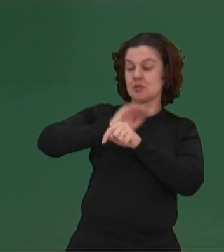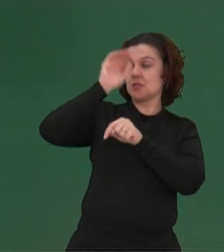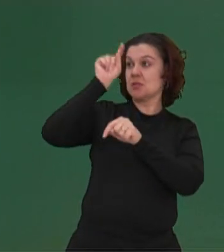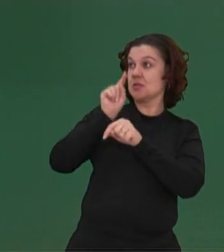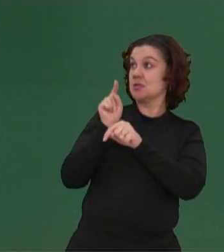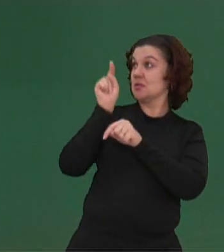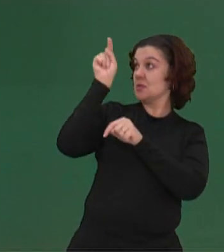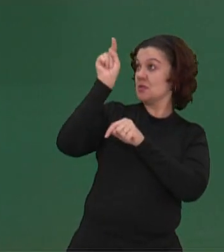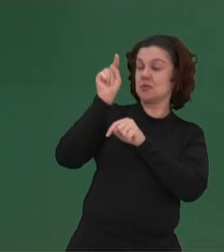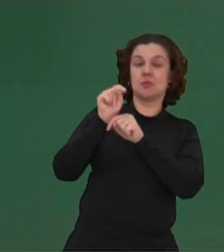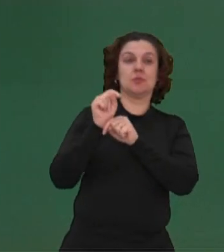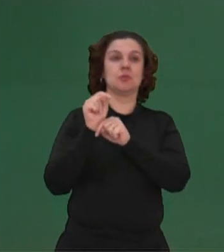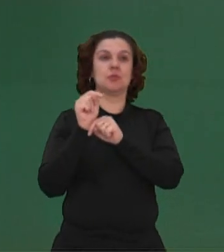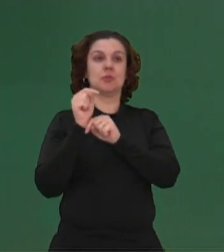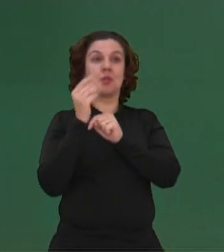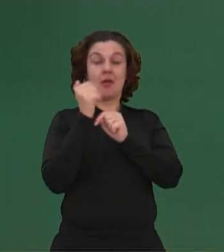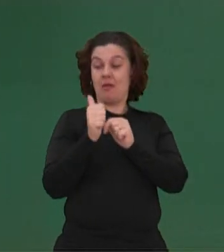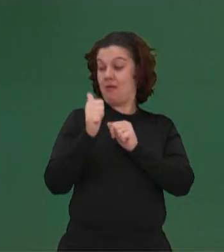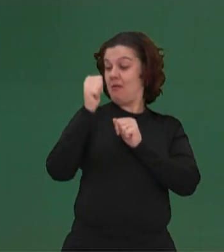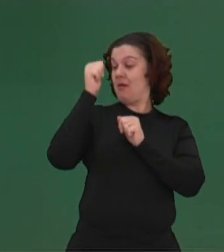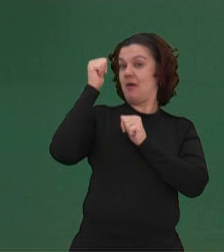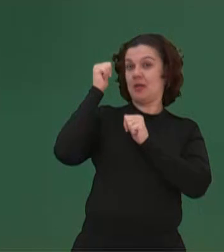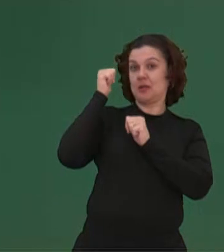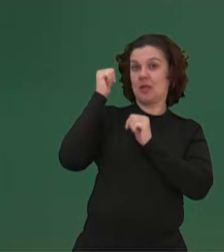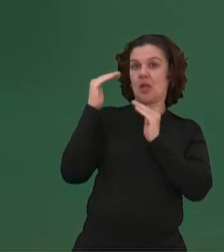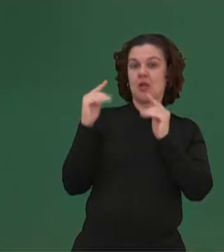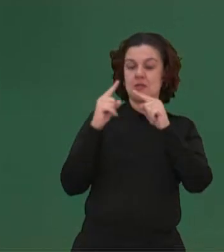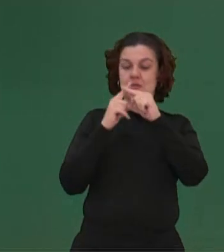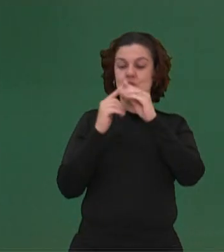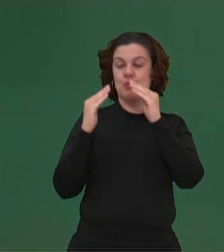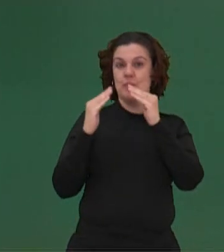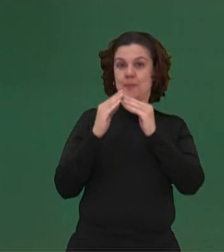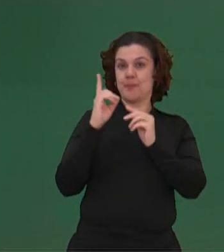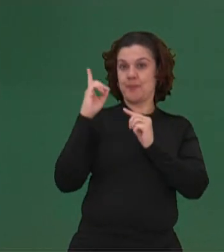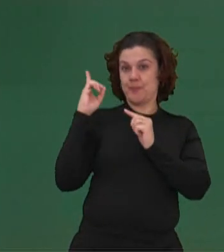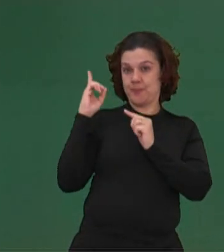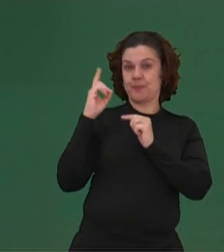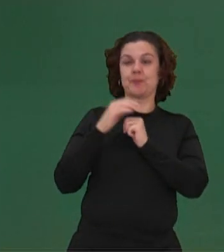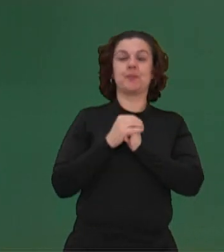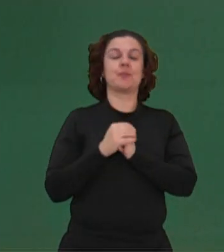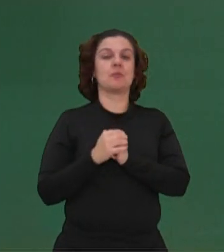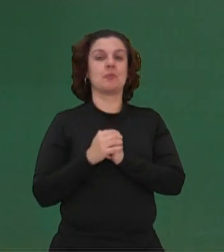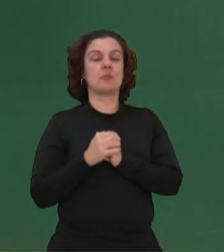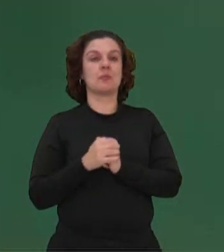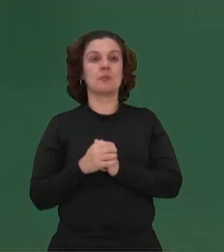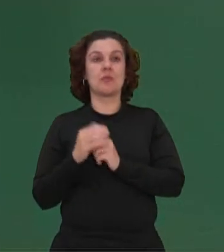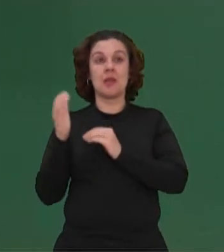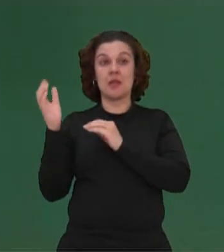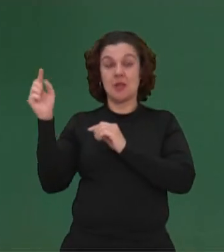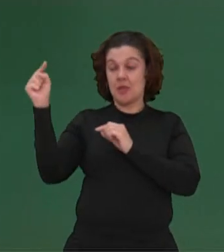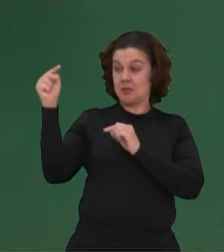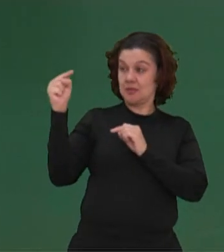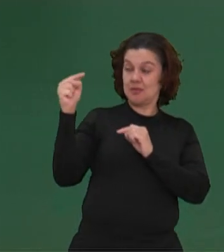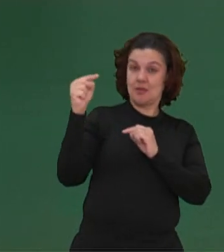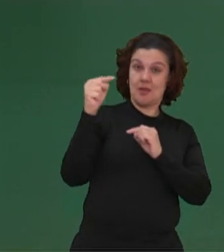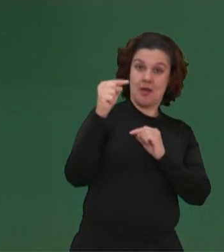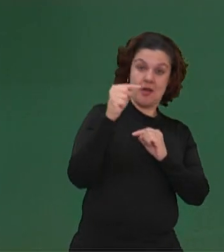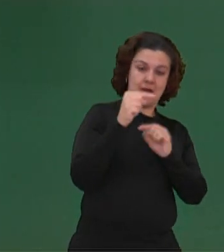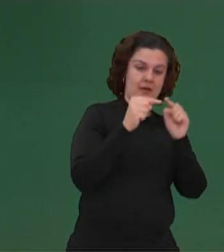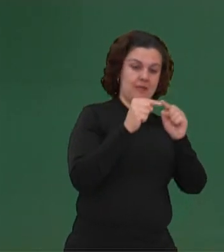alto. Atrás da casa grande, uma capela, mais um elemento. Descendo